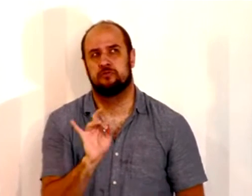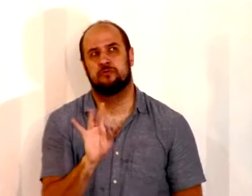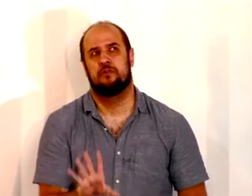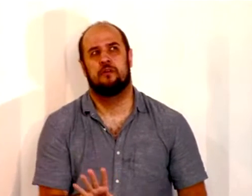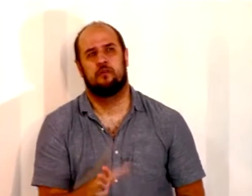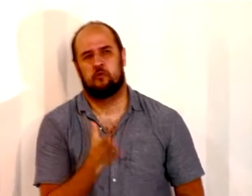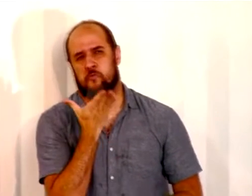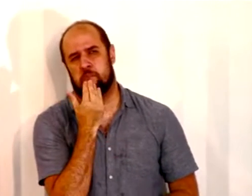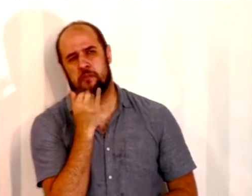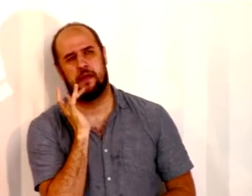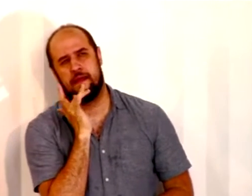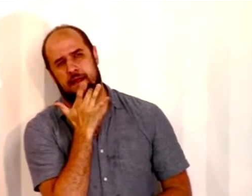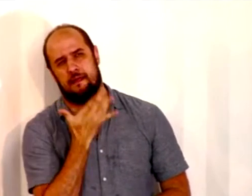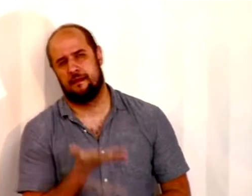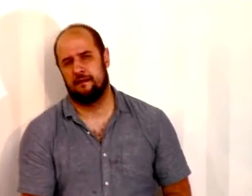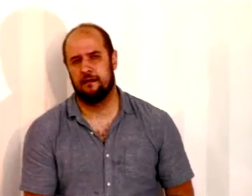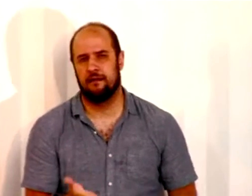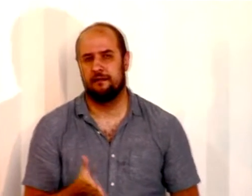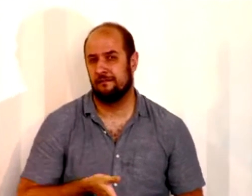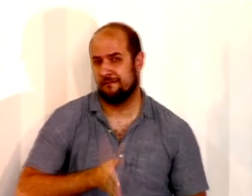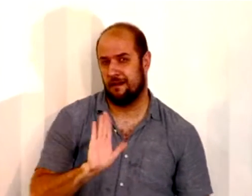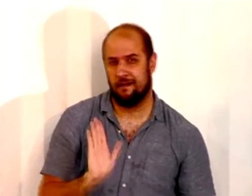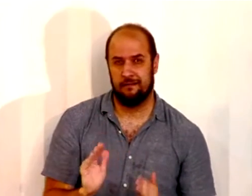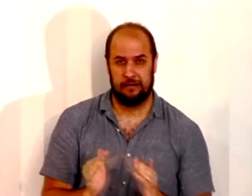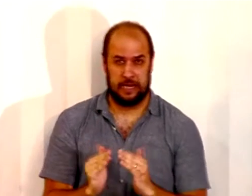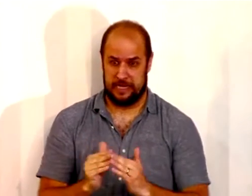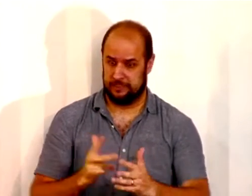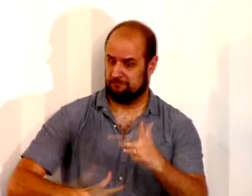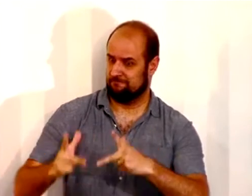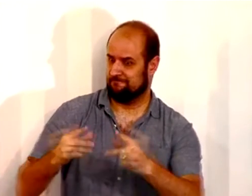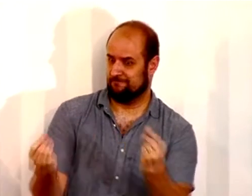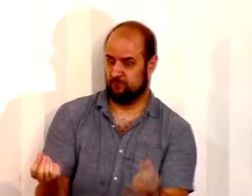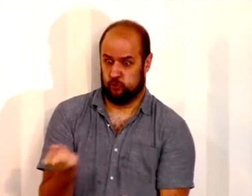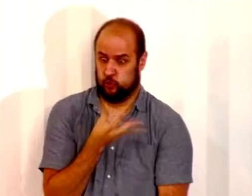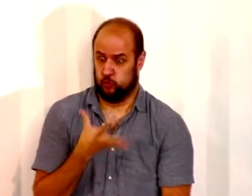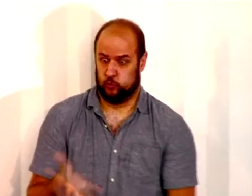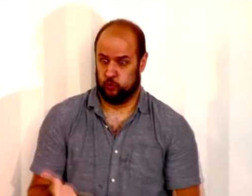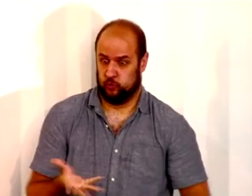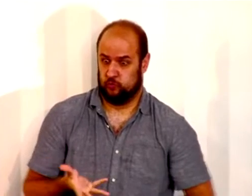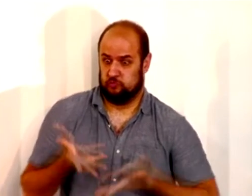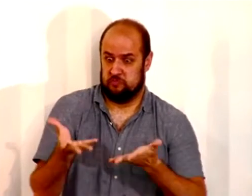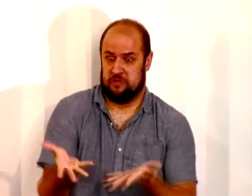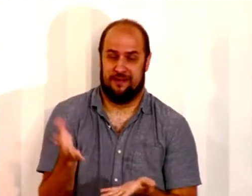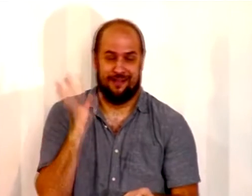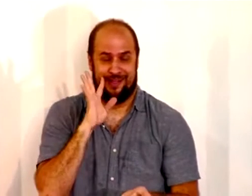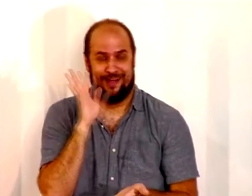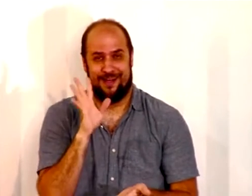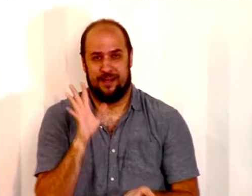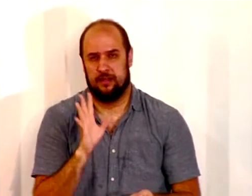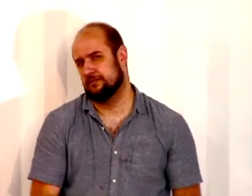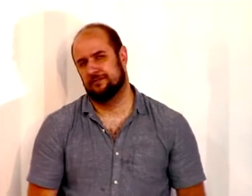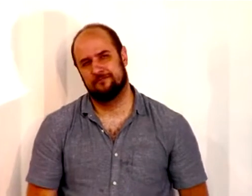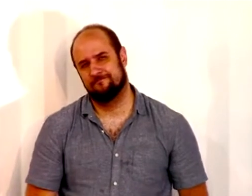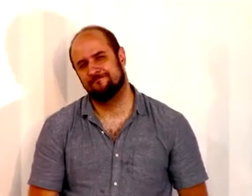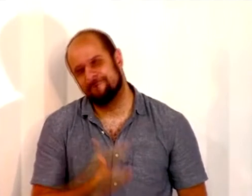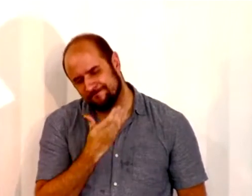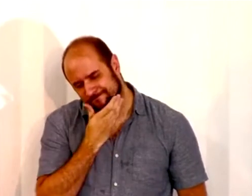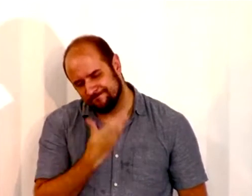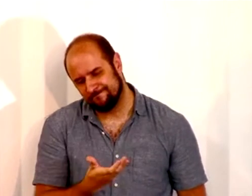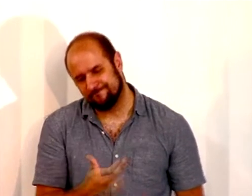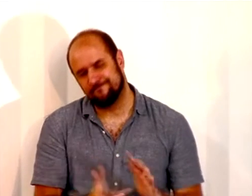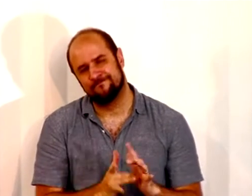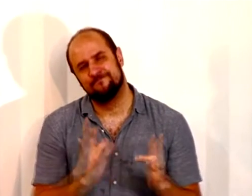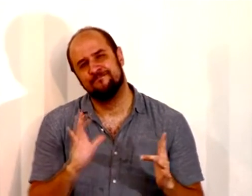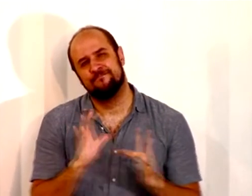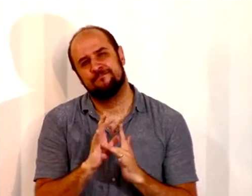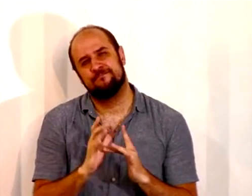comer comidas gostosas daqui a pouco, onde você ganhará um presente novo e dará um presente. O Natal é Jesus.